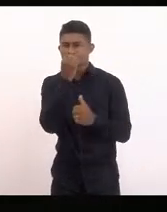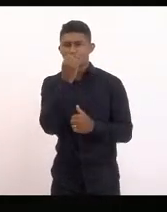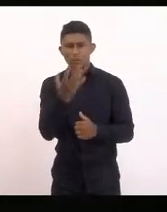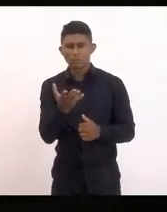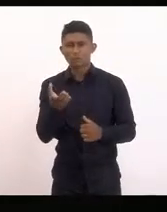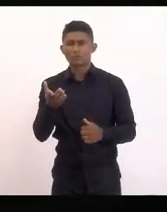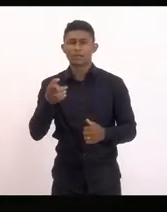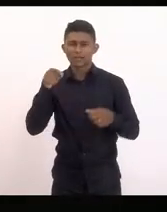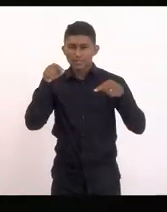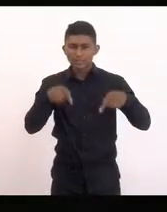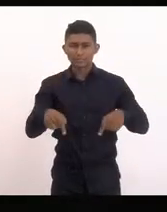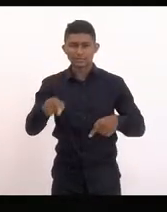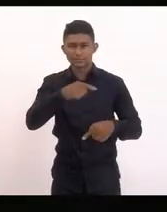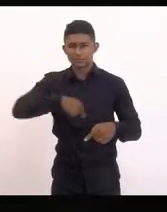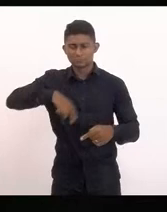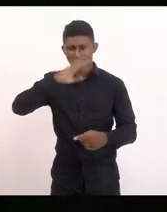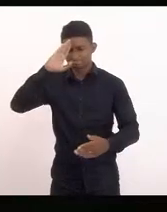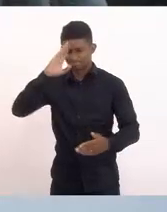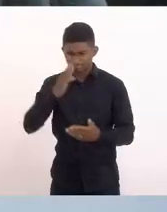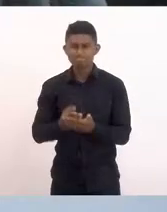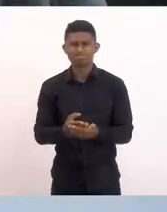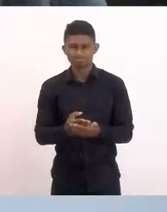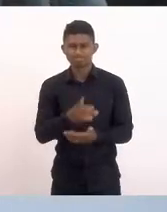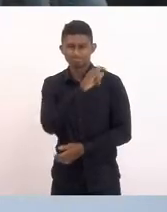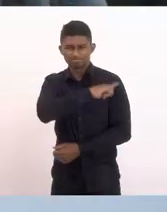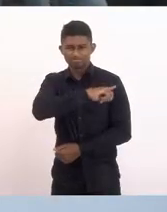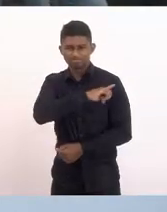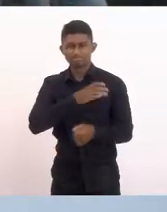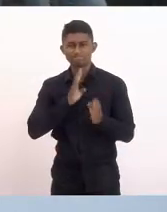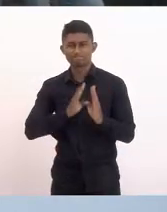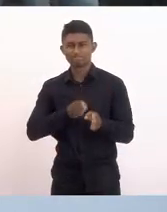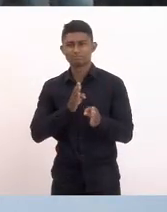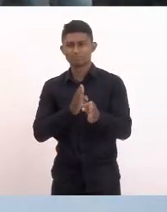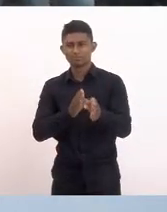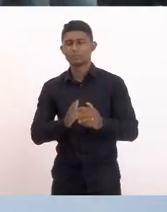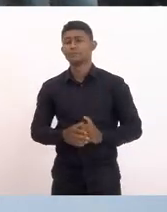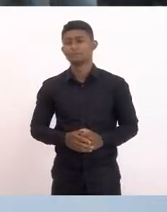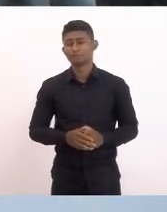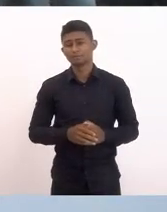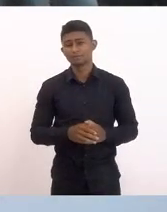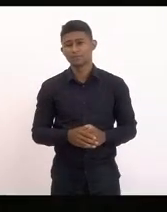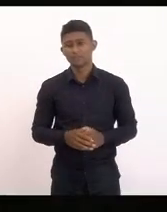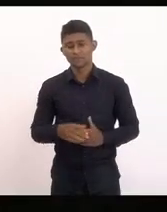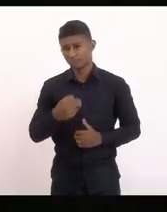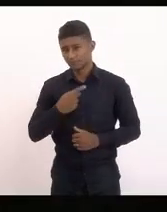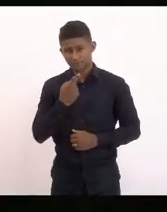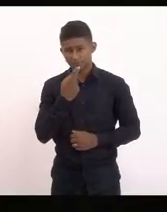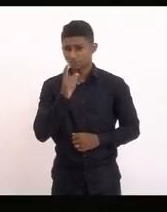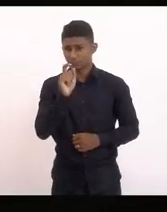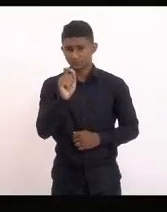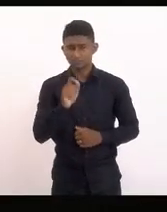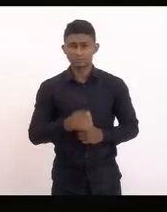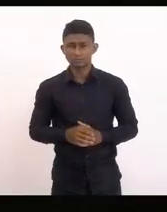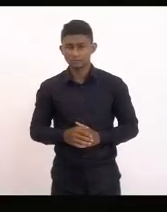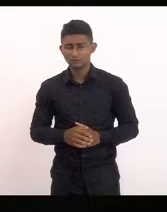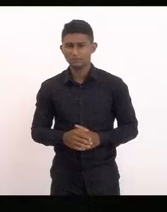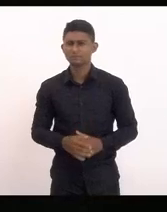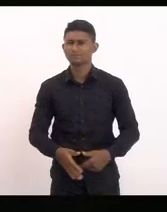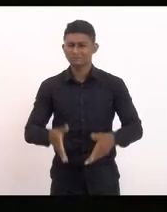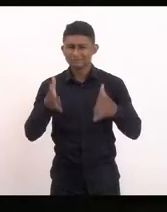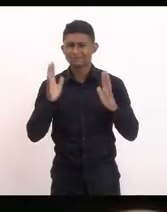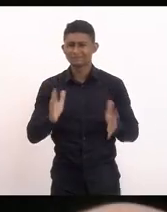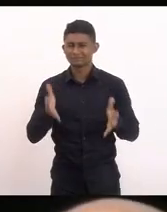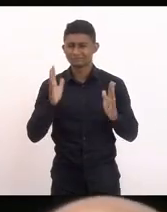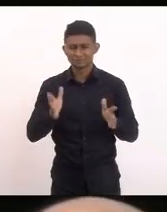o destino do nosso Estado. Eu quero, presidente, dizer que ao longo desses dias, desde